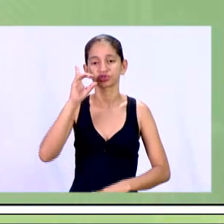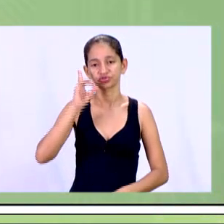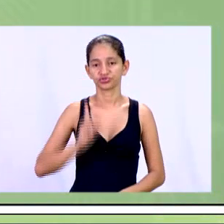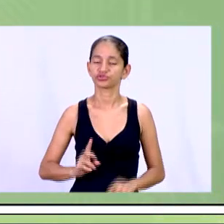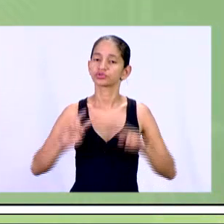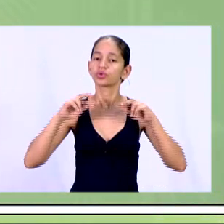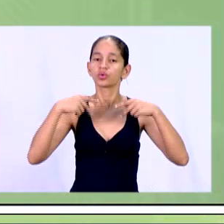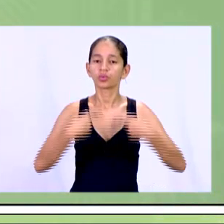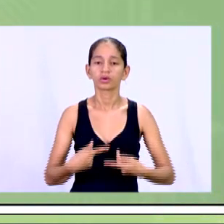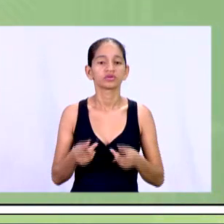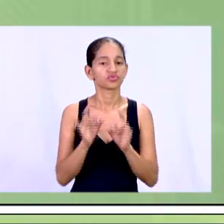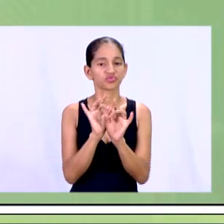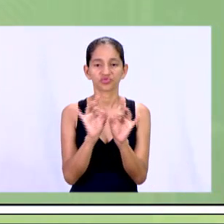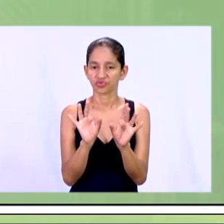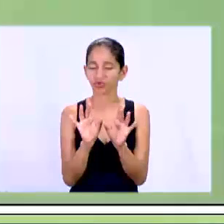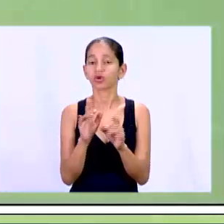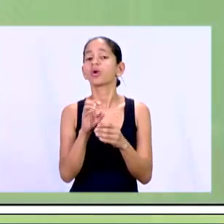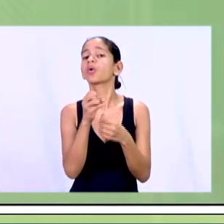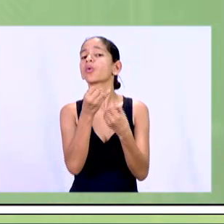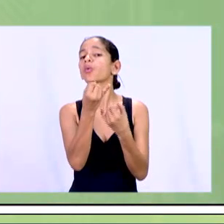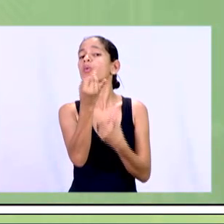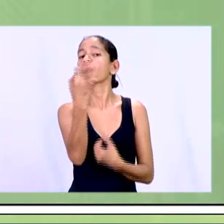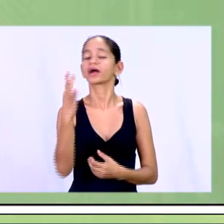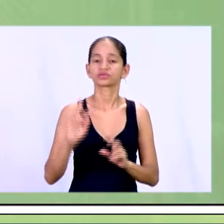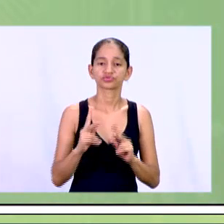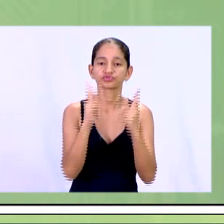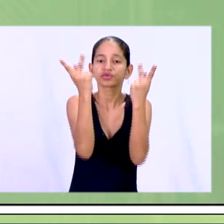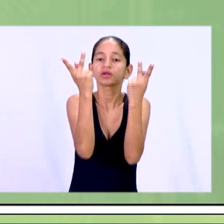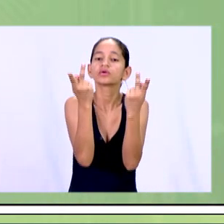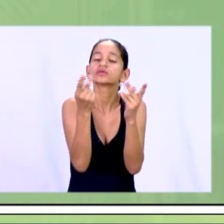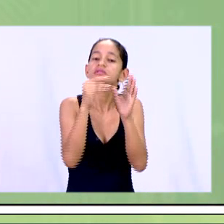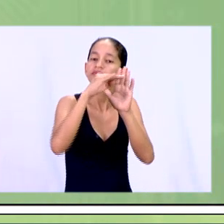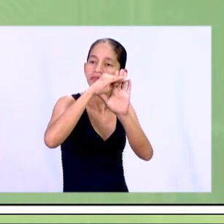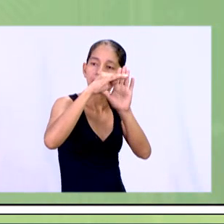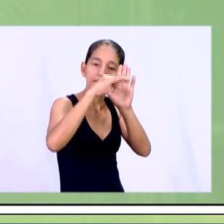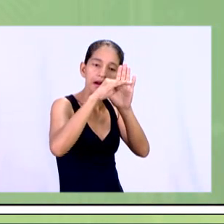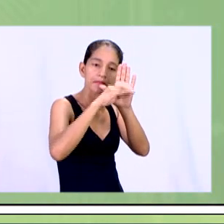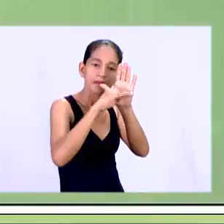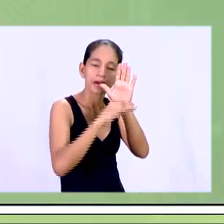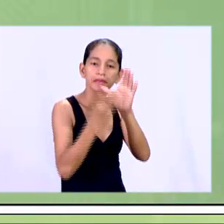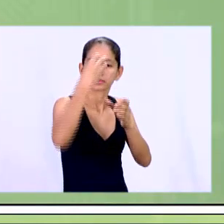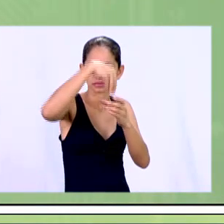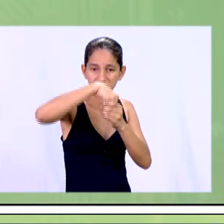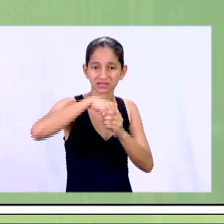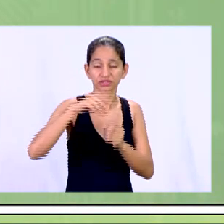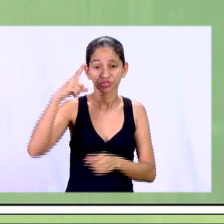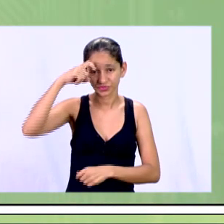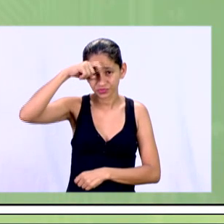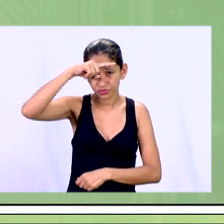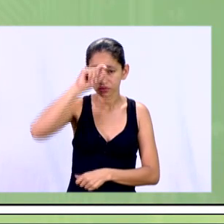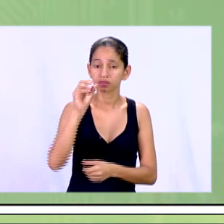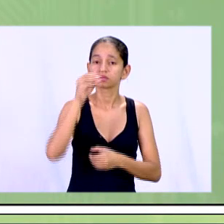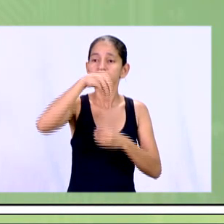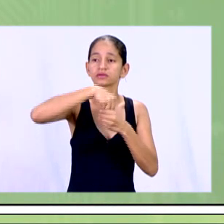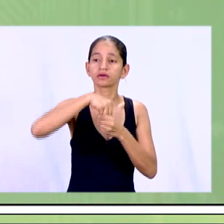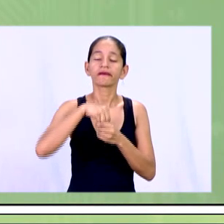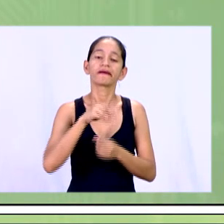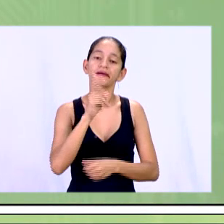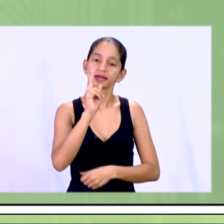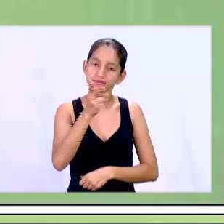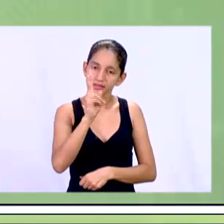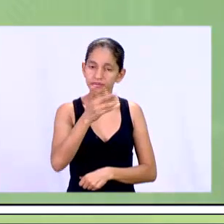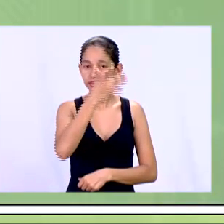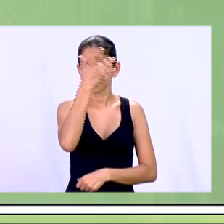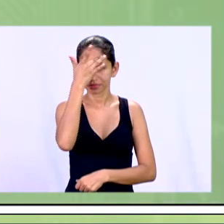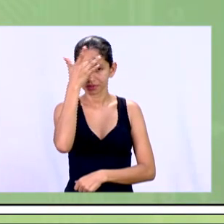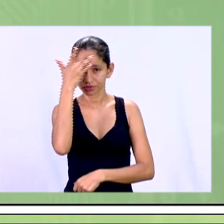Qual é o critério? Quais são os valores que eu vou buscar dentro dessa dificuldade, né? O ser humano